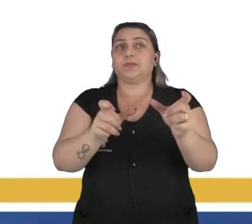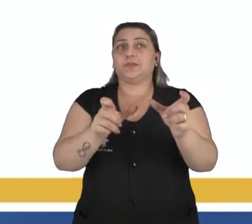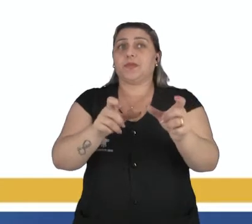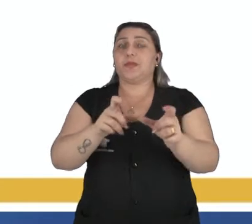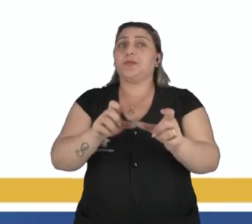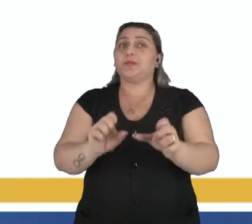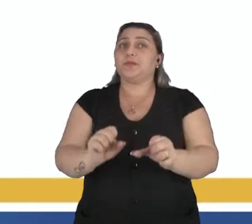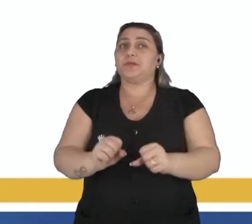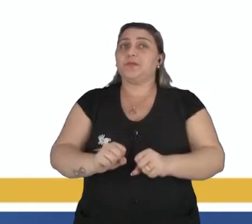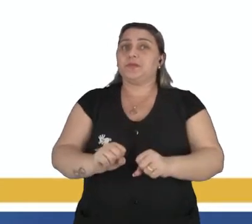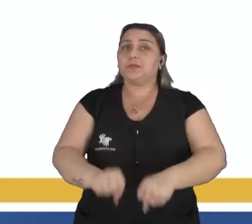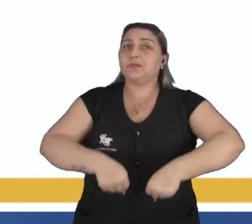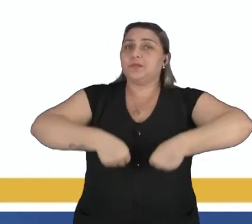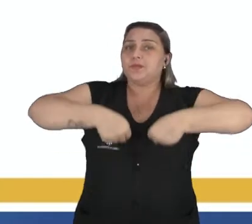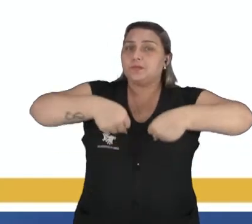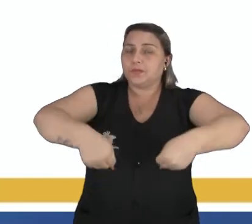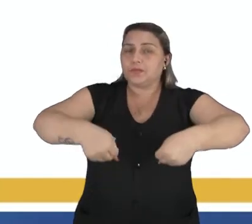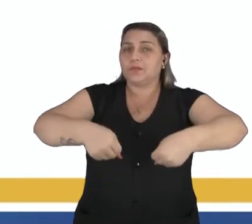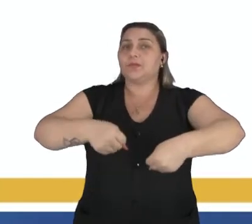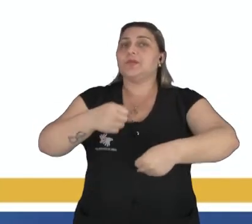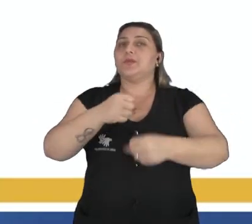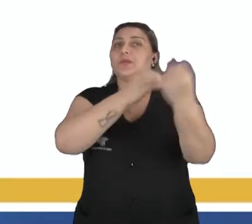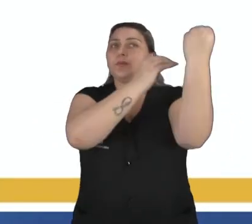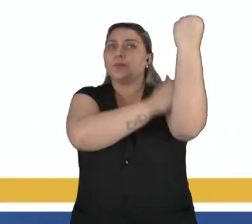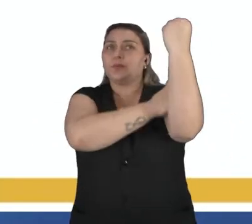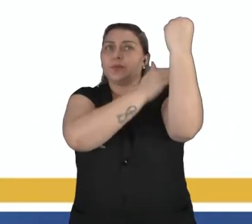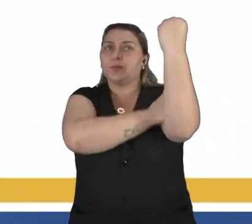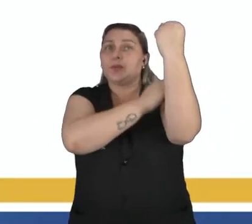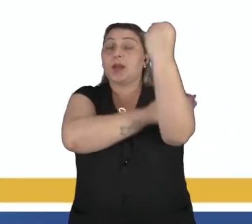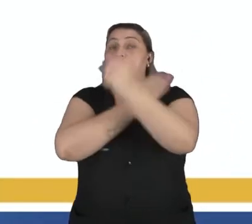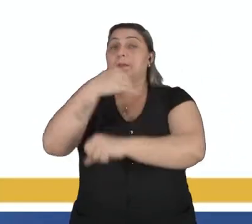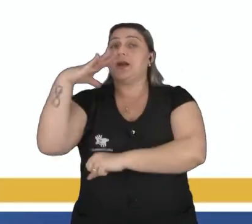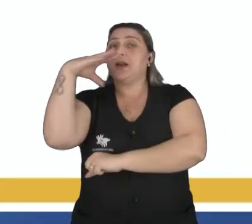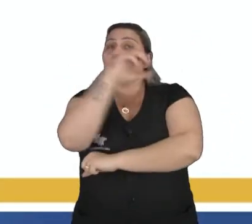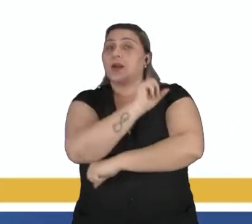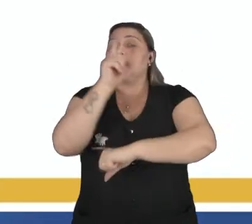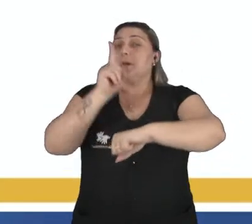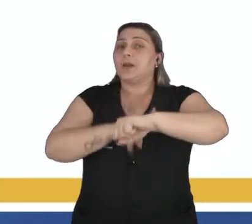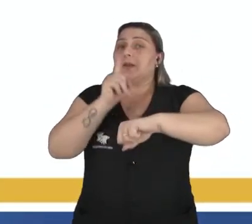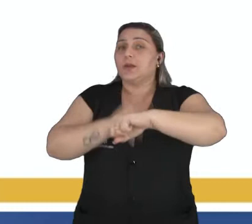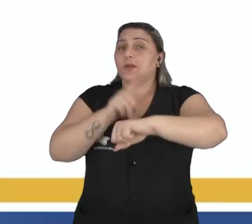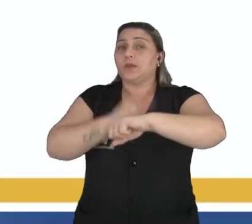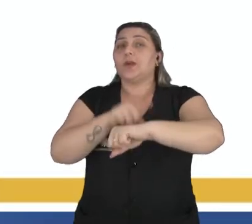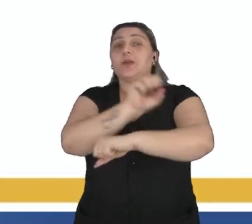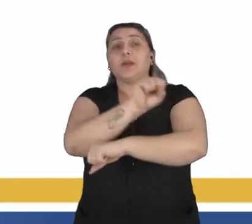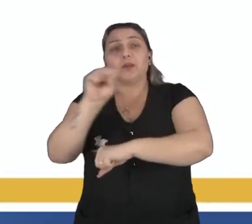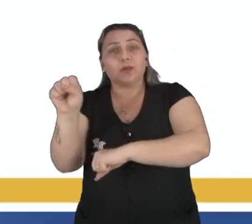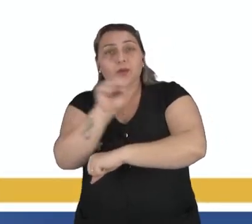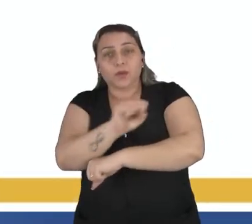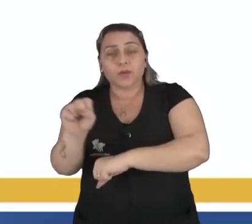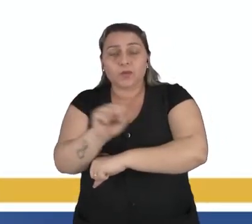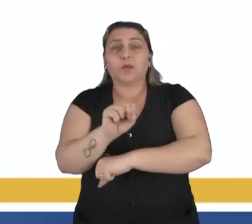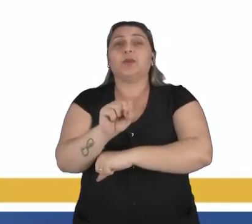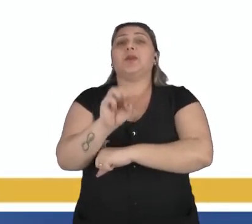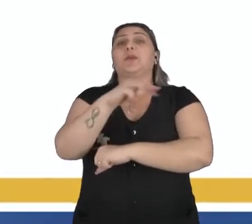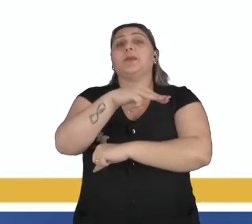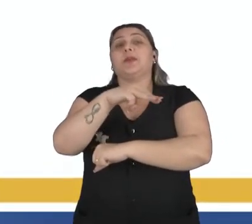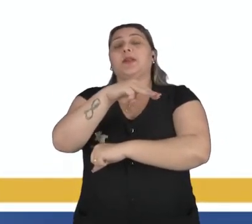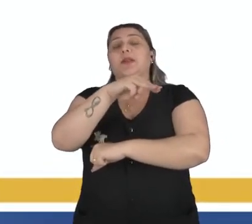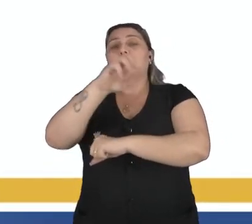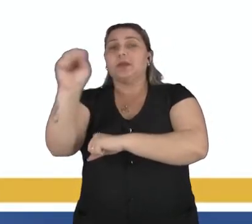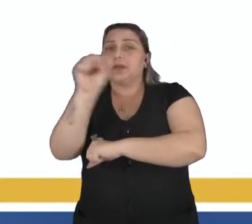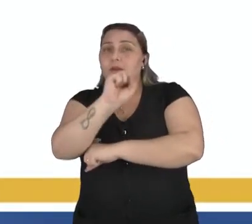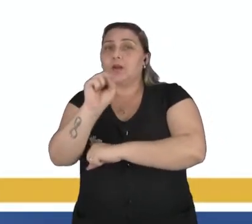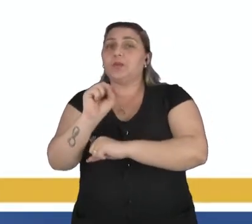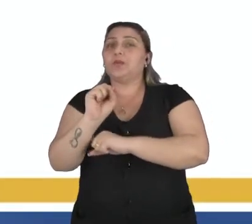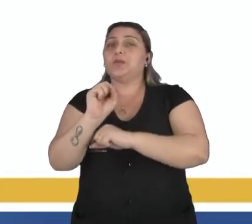medem forças, para quem foi mais rápido, menor tempo em horas, segundos, milésimos de segundo, quem foi o